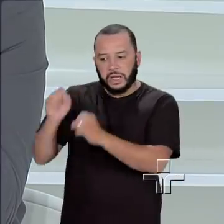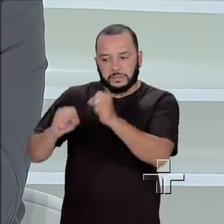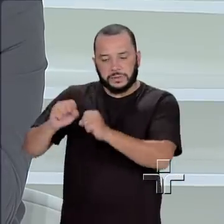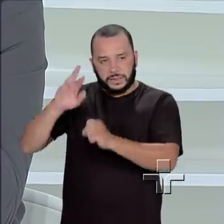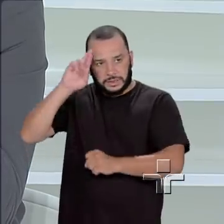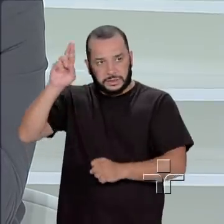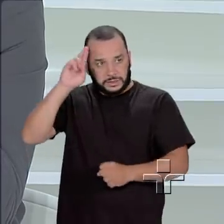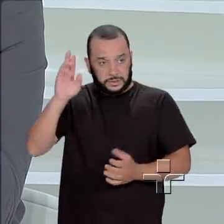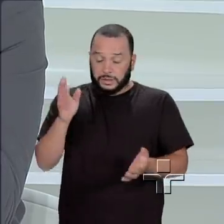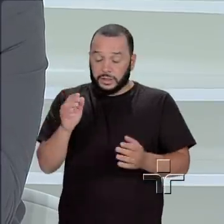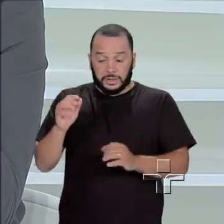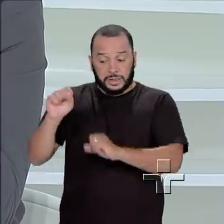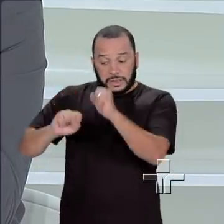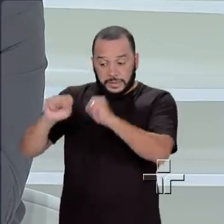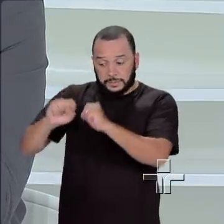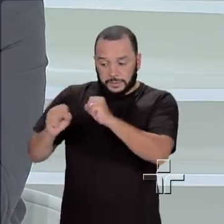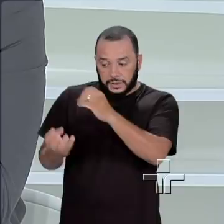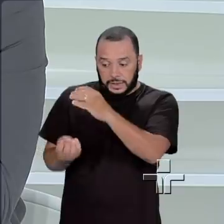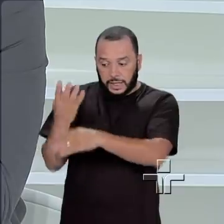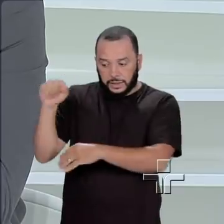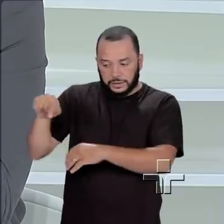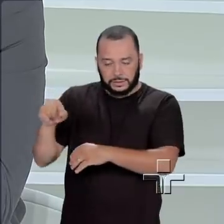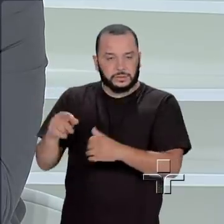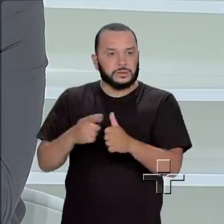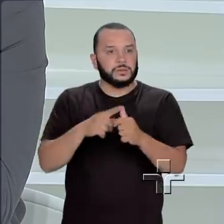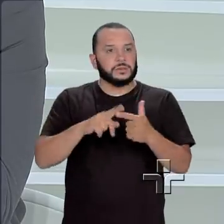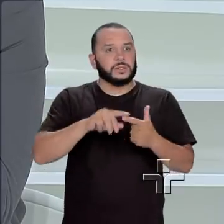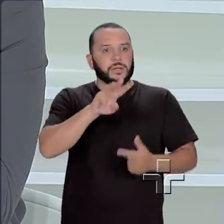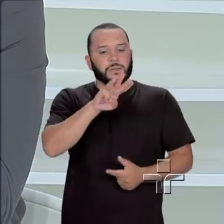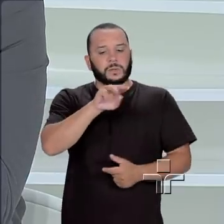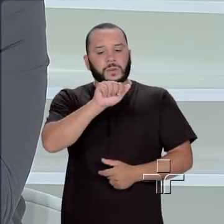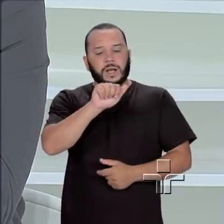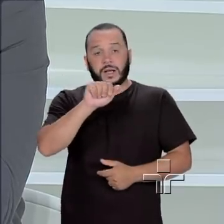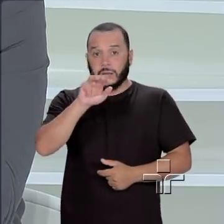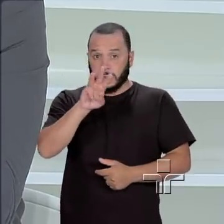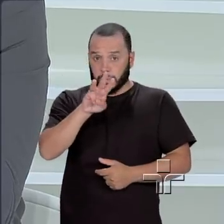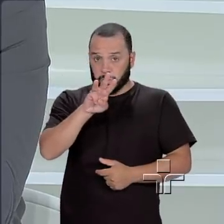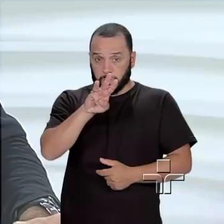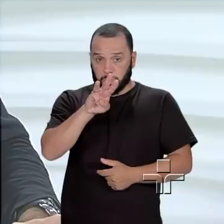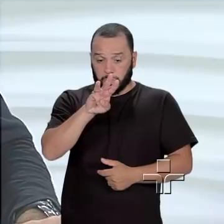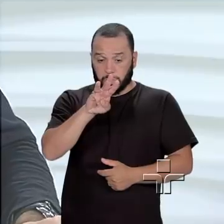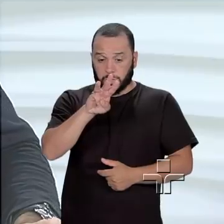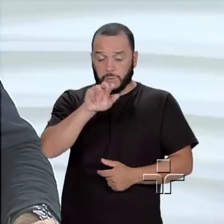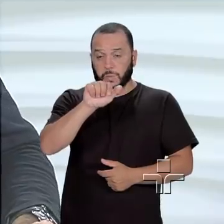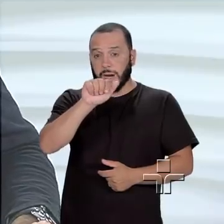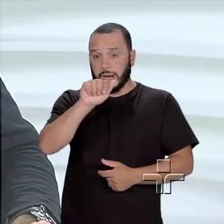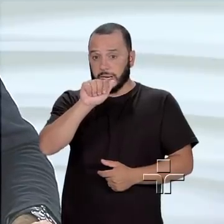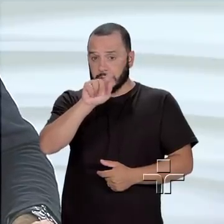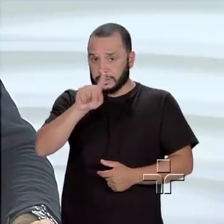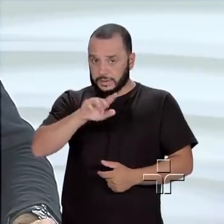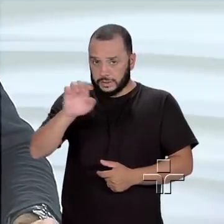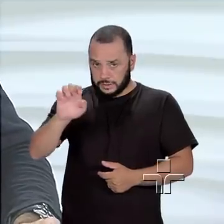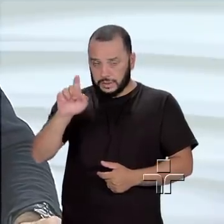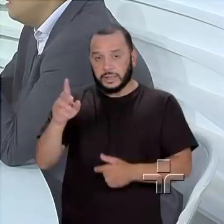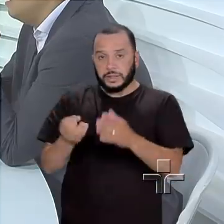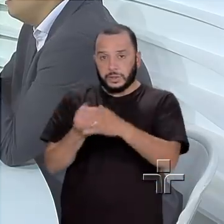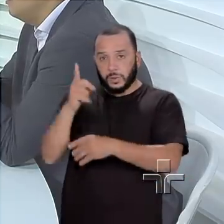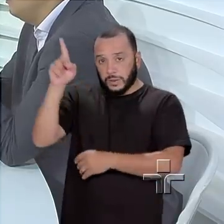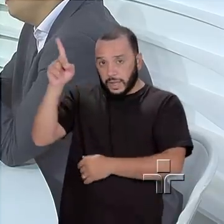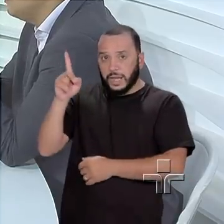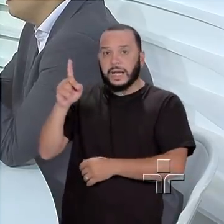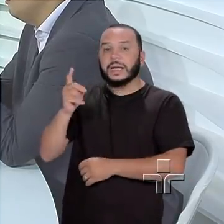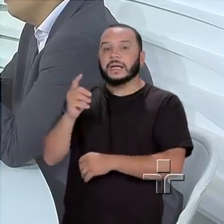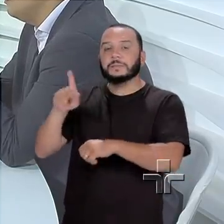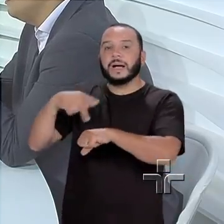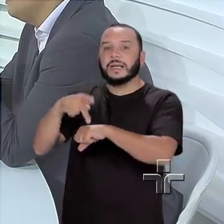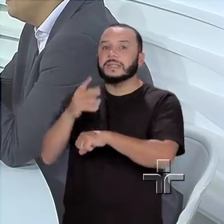Waze surgiu em Israel, depois foi comprado pelo Google. Isso. Tem como o Brasil entrar nesse jogo aí mundial de